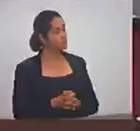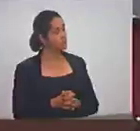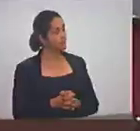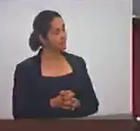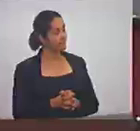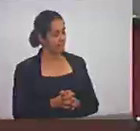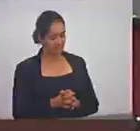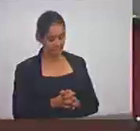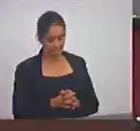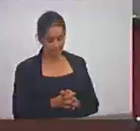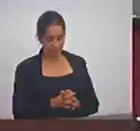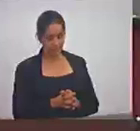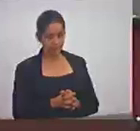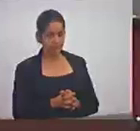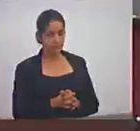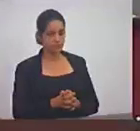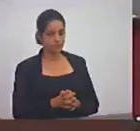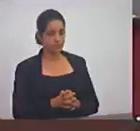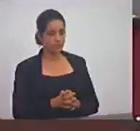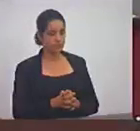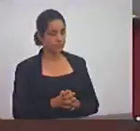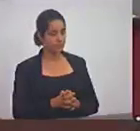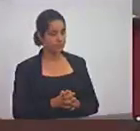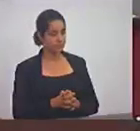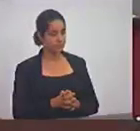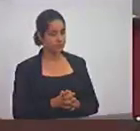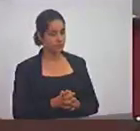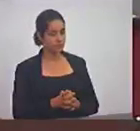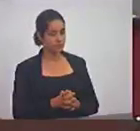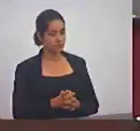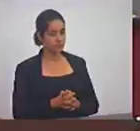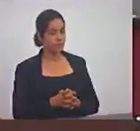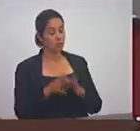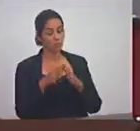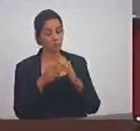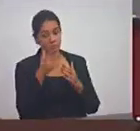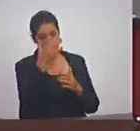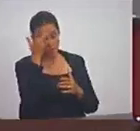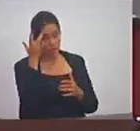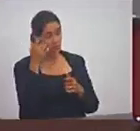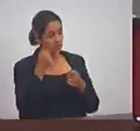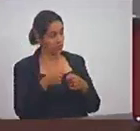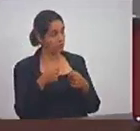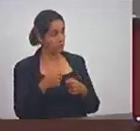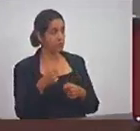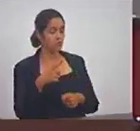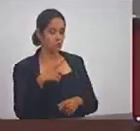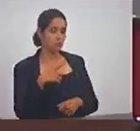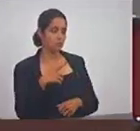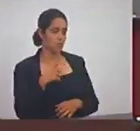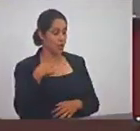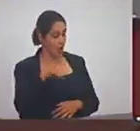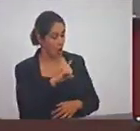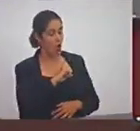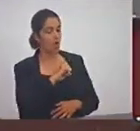Obrigado pela participação, vereador. Então, fica aqui a dica do Serginho. mas você há de concordar que nas nossas farmácias,